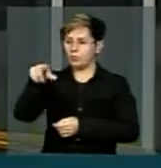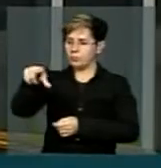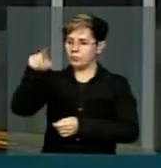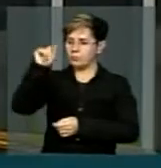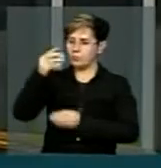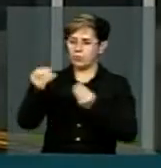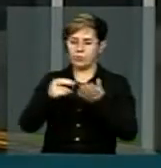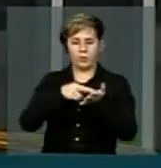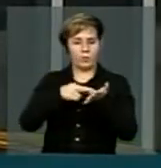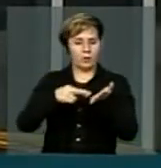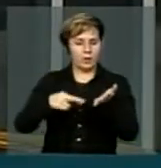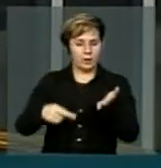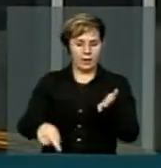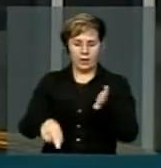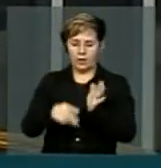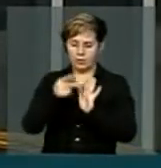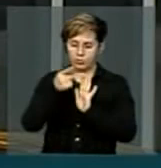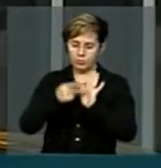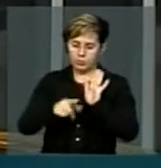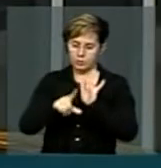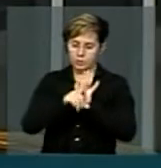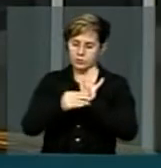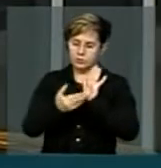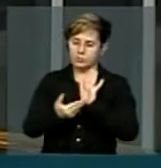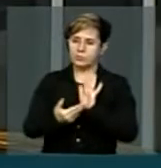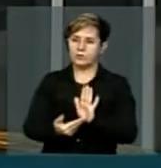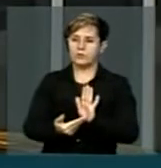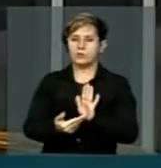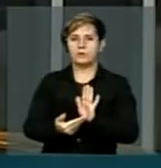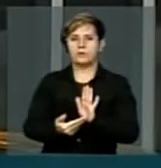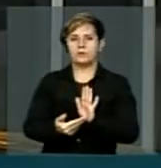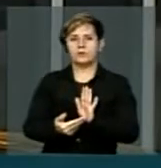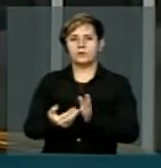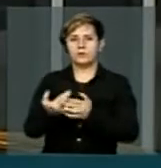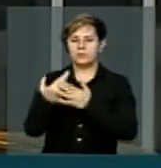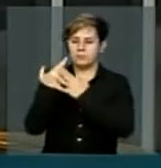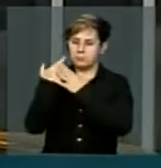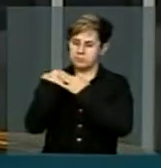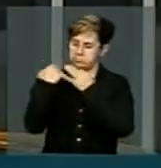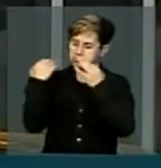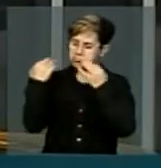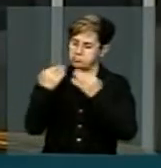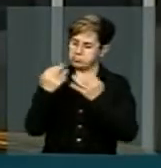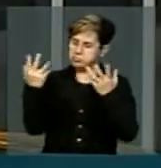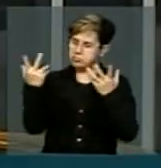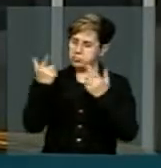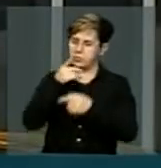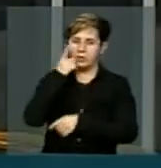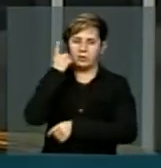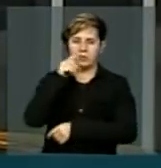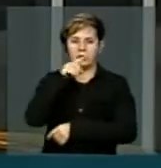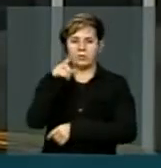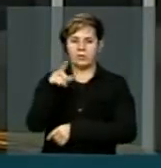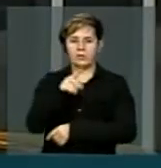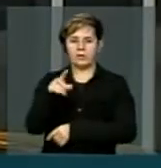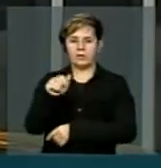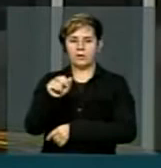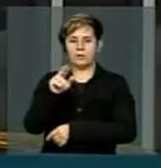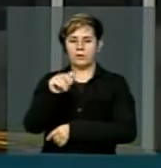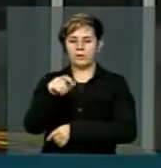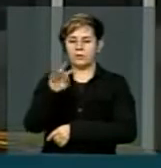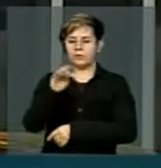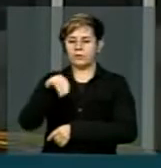como relator deste projeto de lei o competente e brilhante deputado Zaratini,